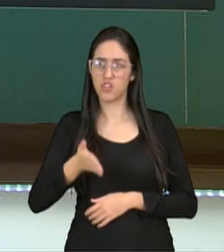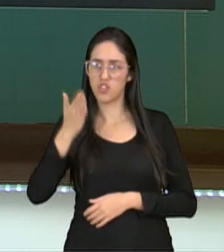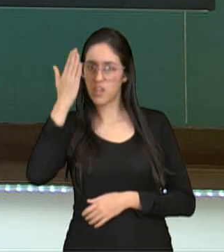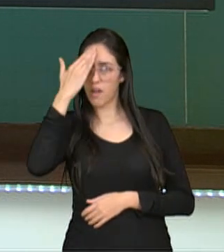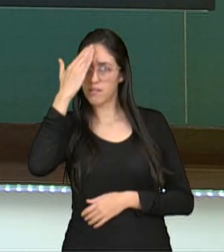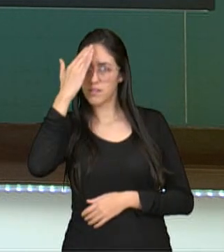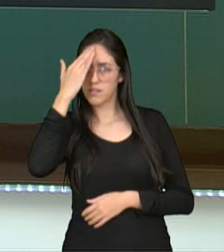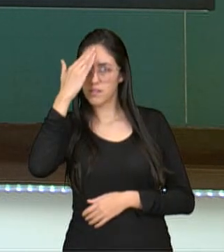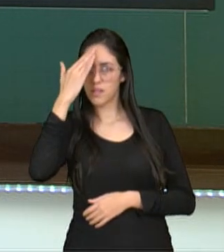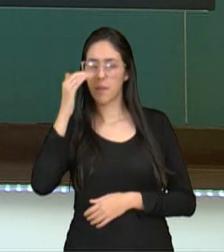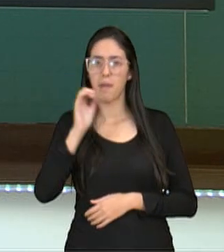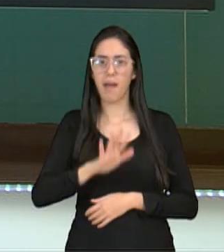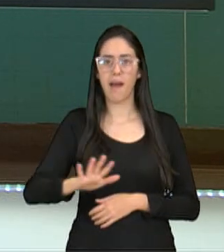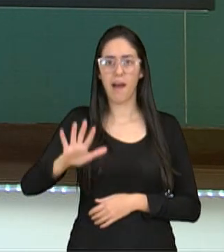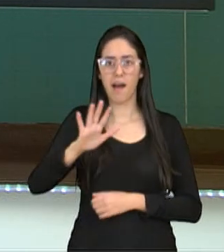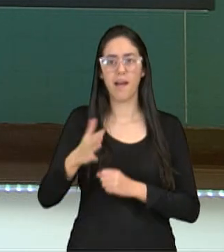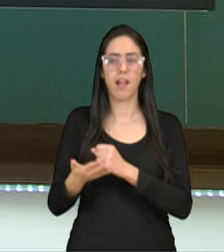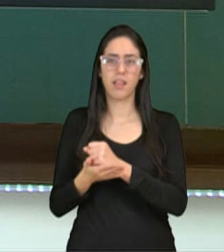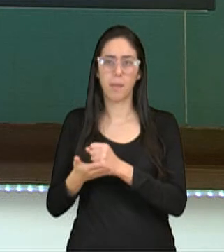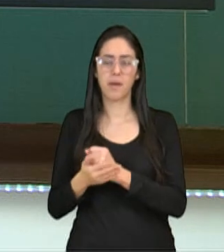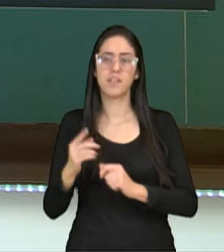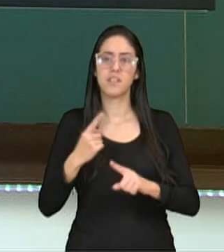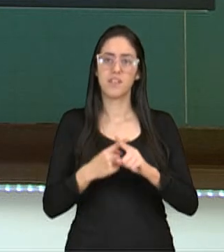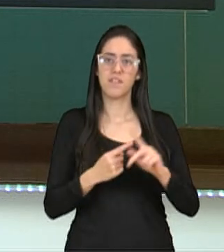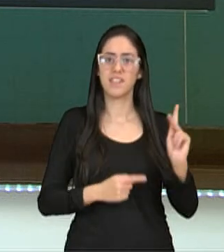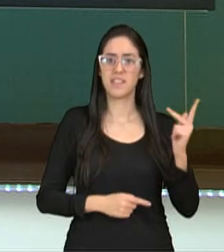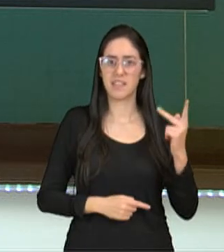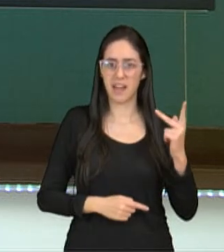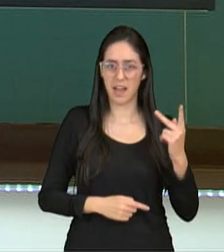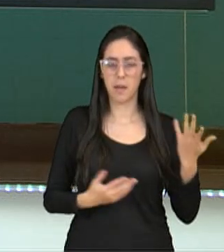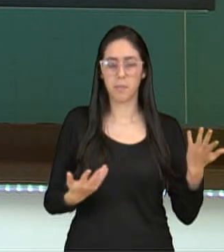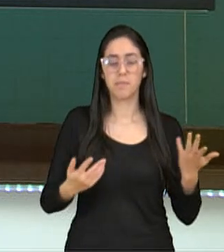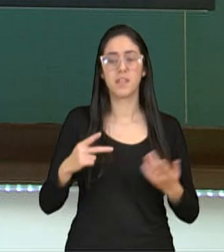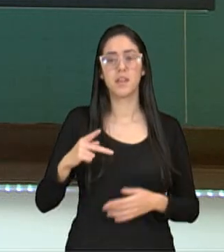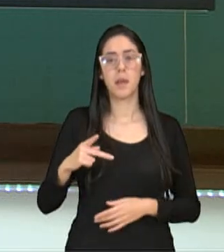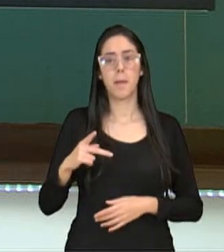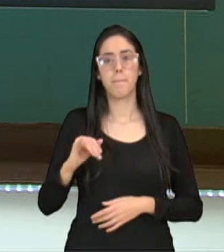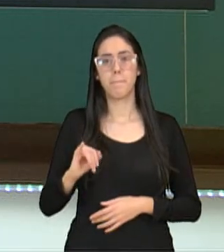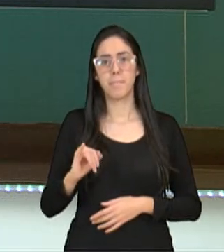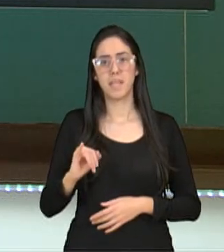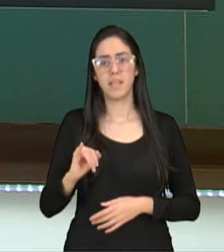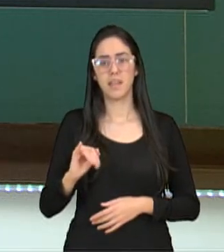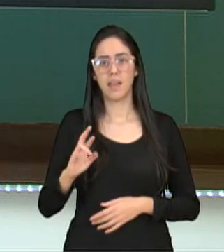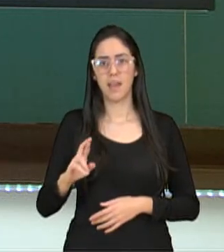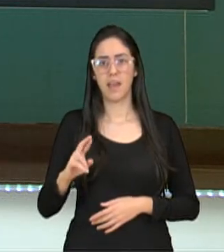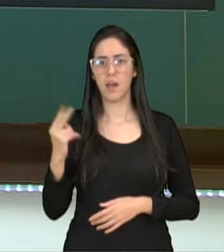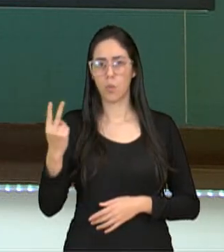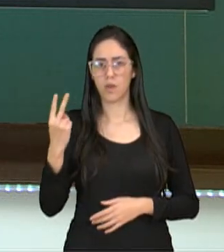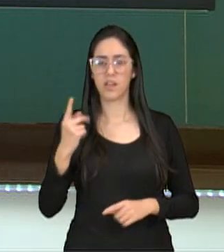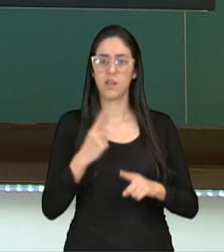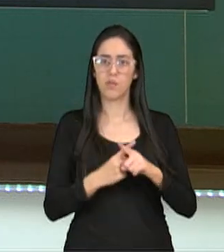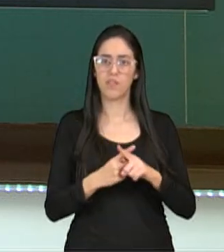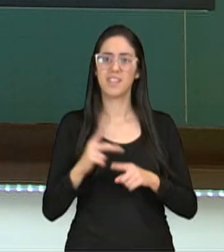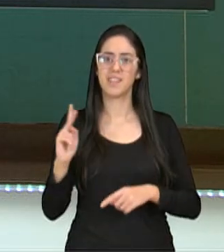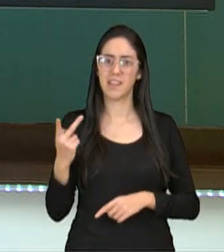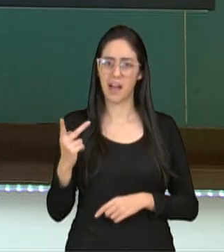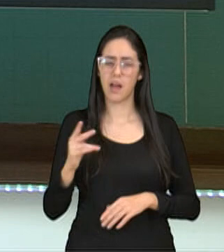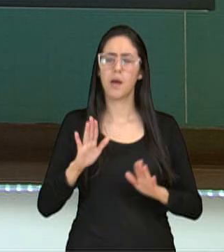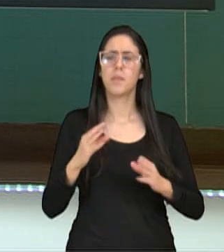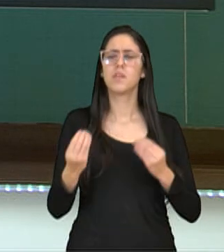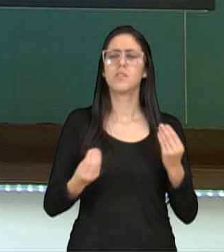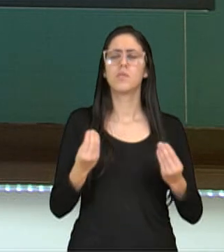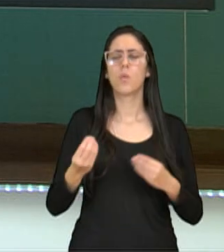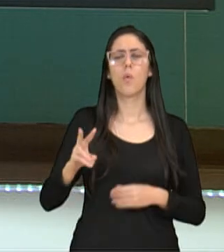gente vai fazer área da base vezes a altura, que a área da base é πr ao quadrado, vezes a altura, que é h. Mas como é que a gente vai calcular o